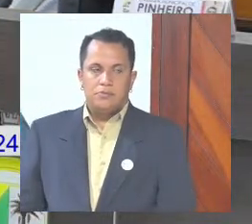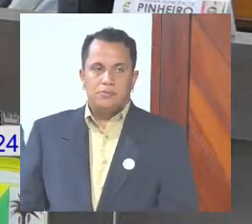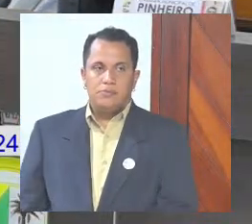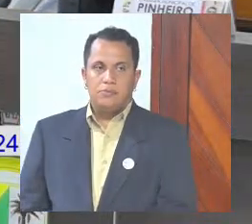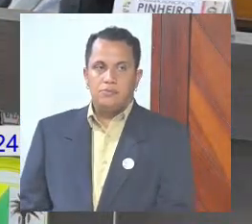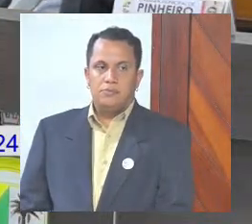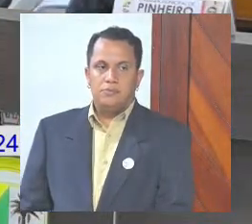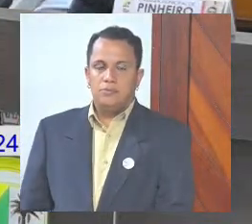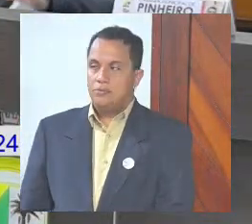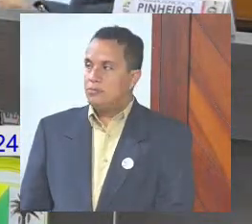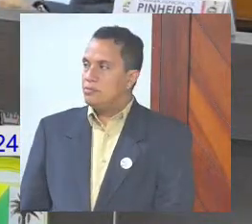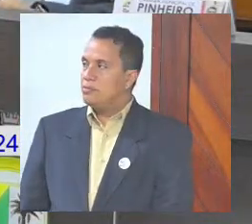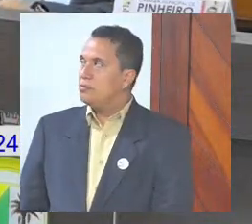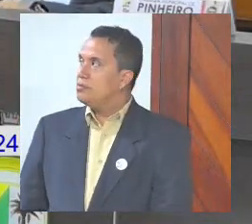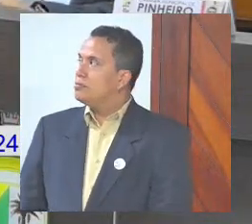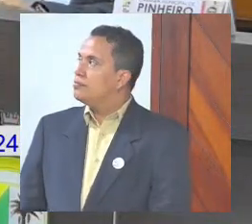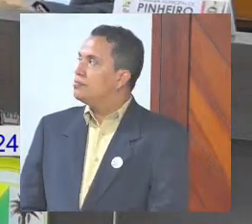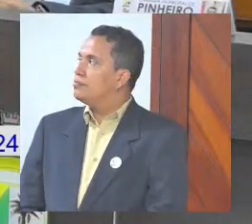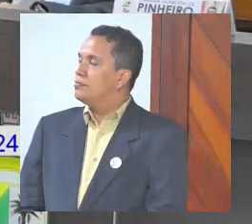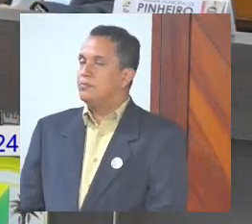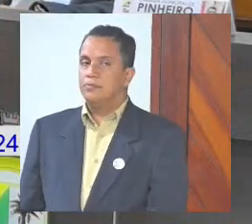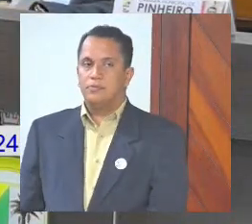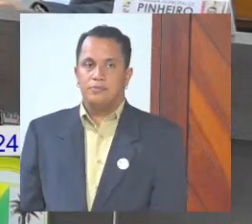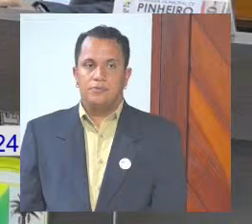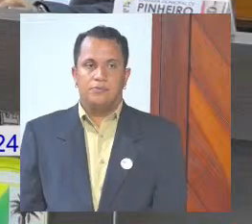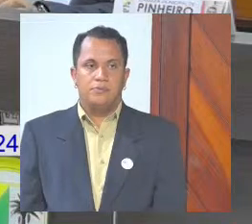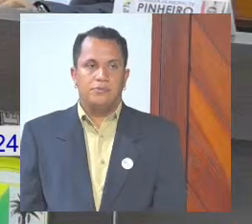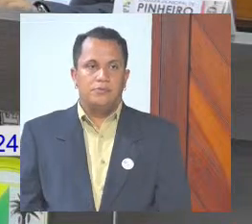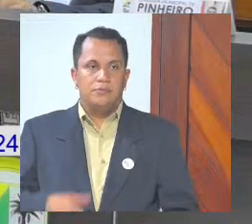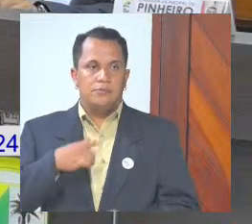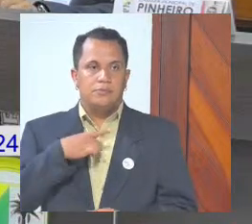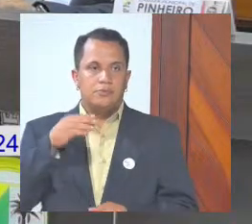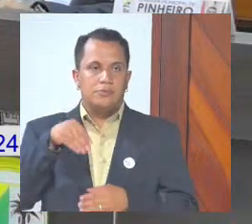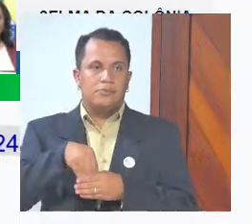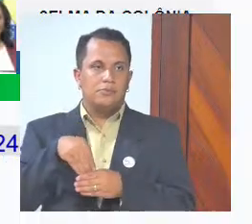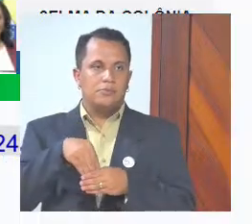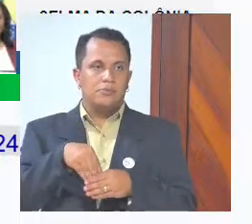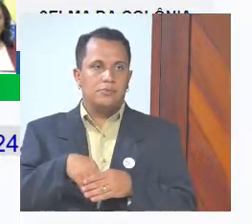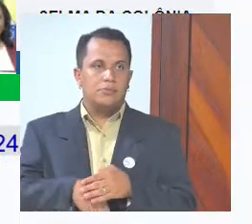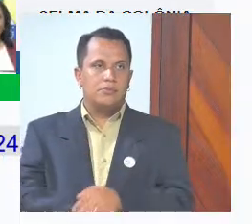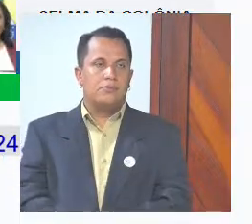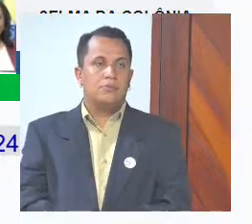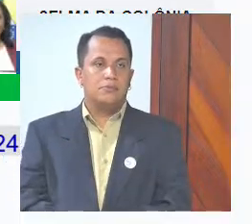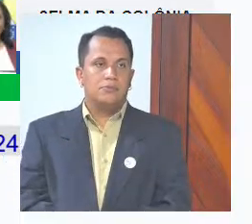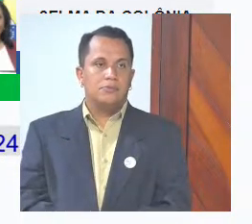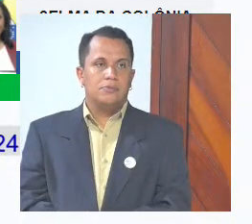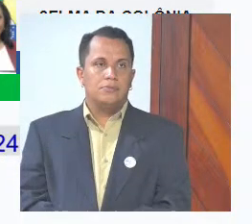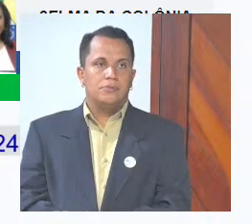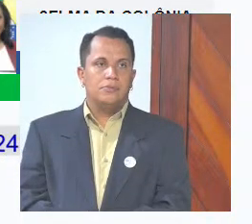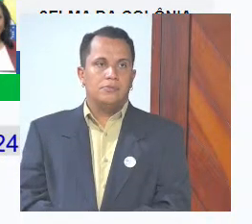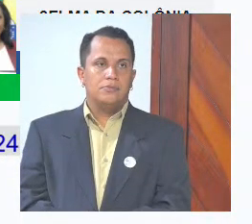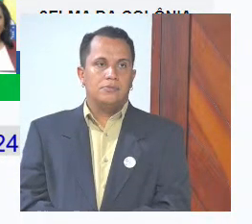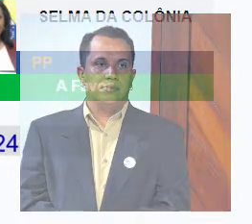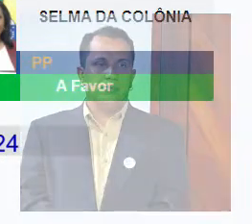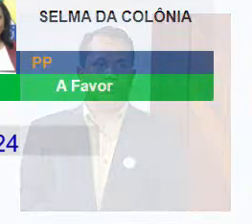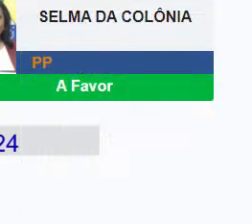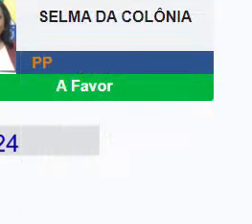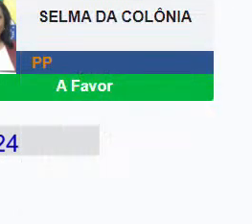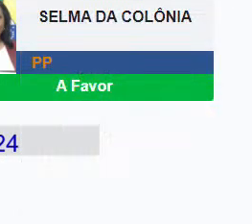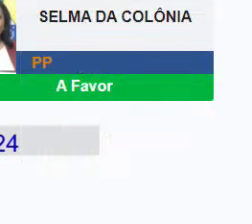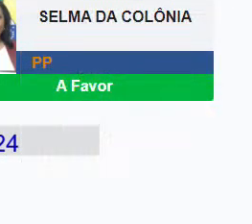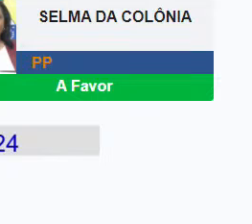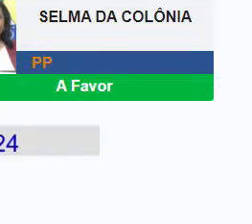Bom, tá, teu celular tá aí. Já temos um voto favorável da vereadora Selma da Colônia, o